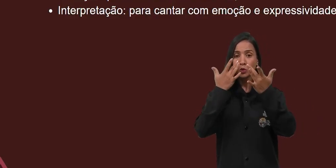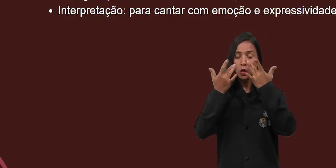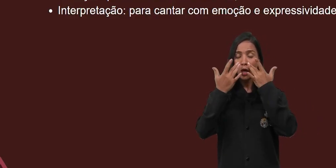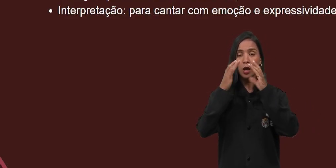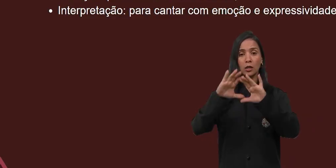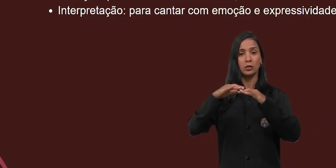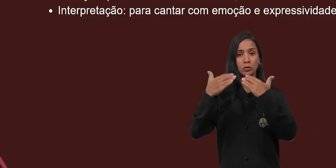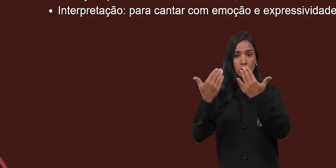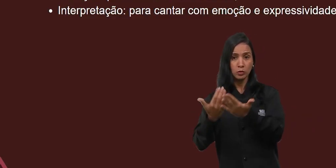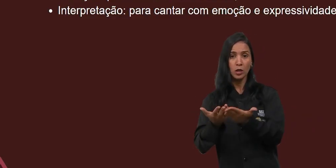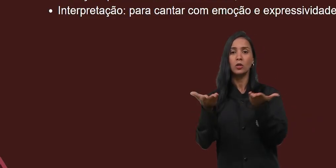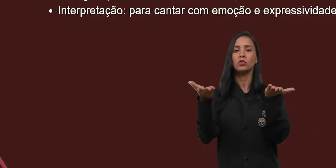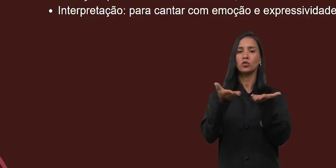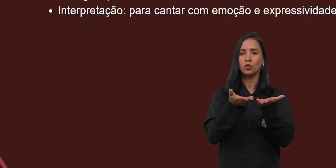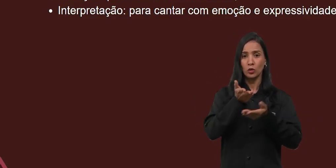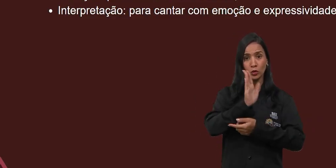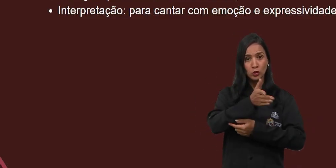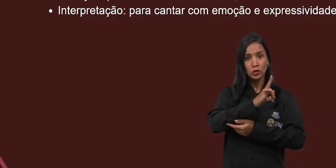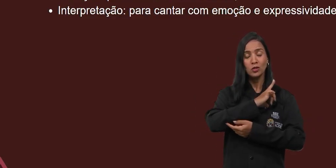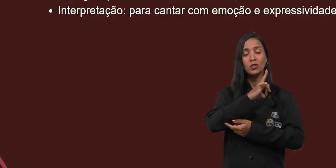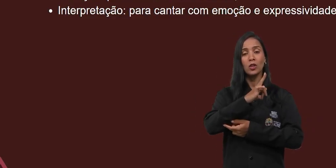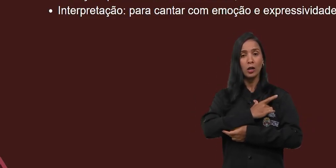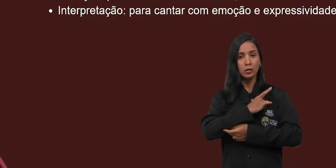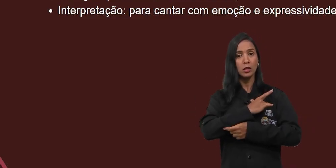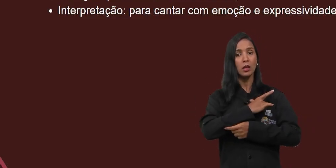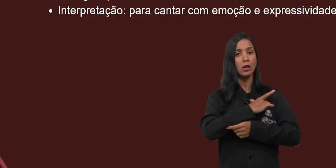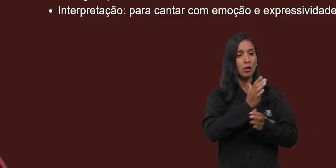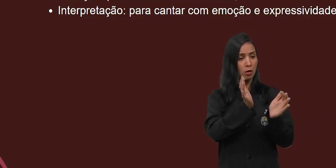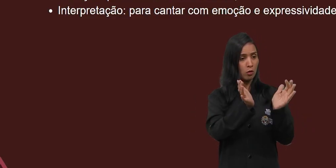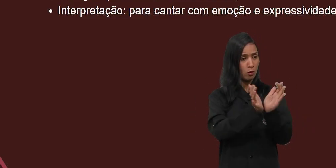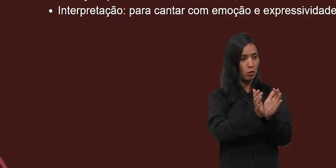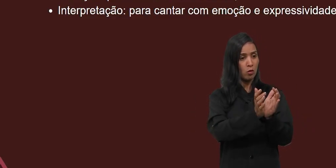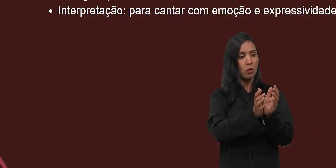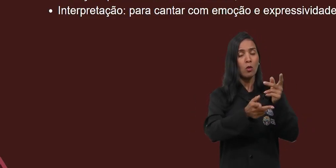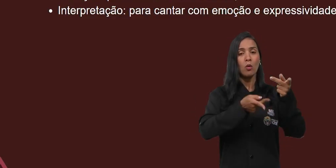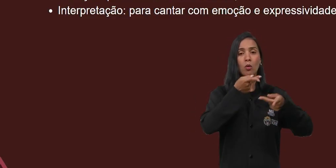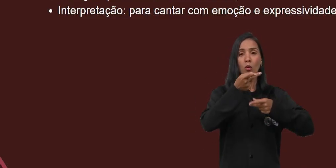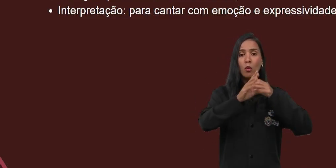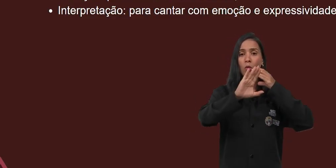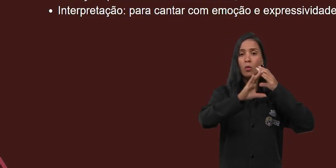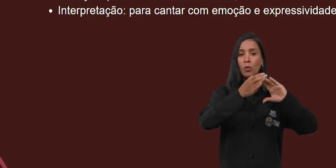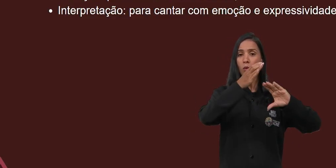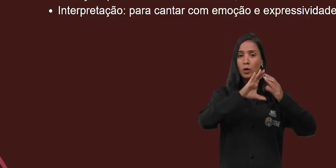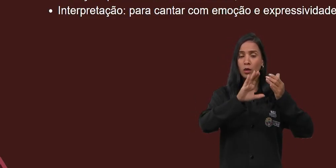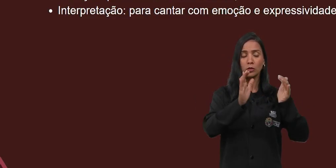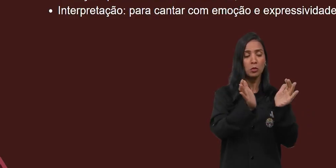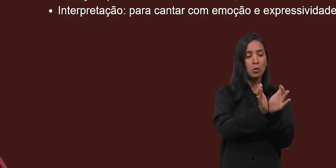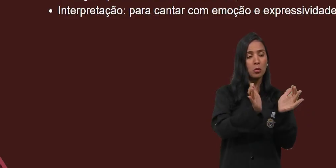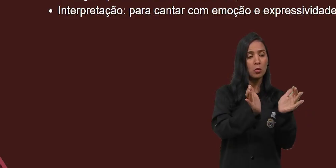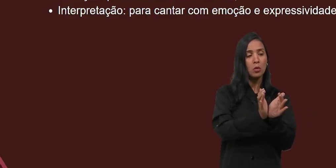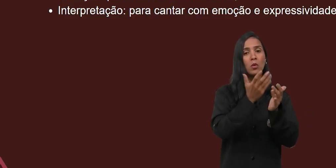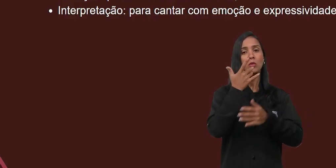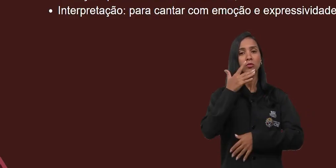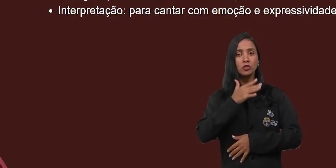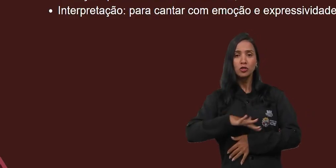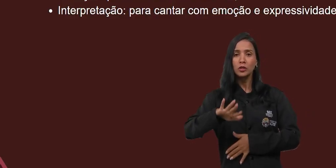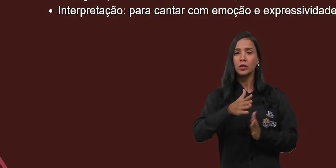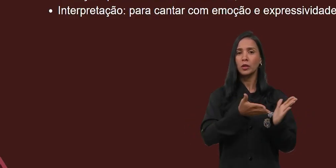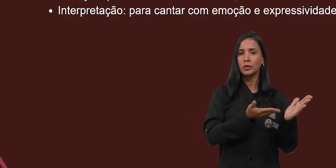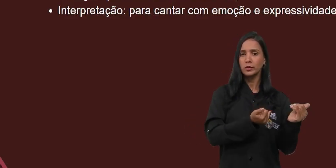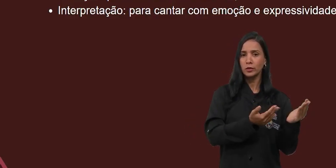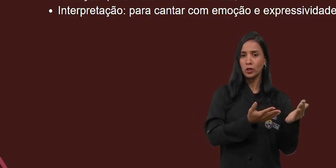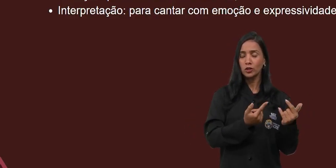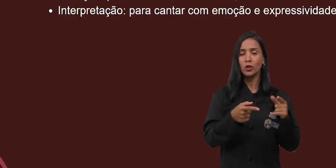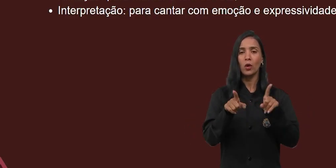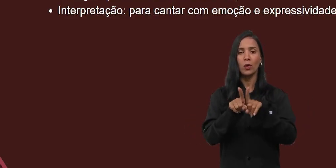corais infantis, universitários, religiosos, profissionais e comunitários, cada um com